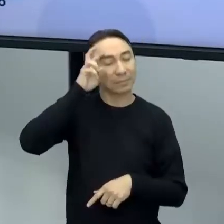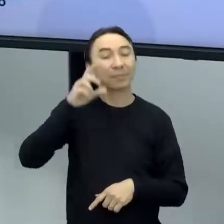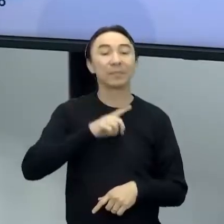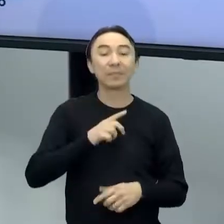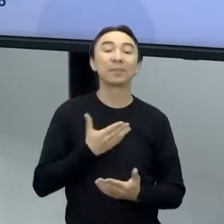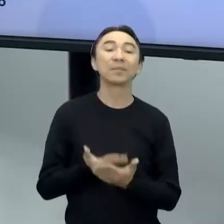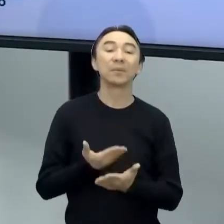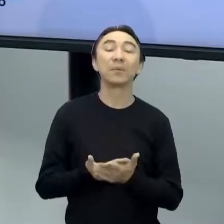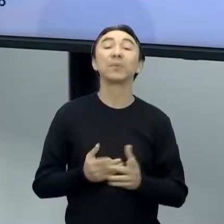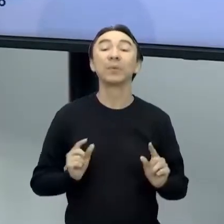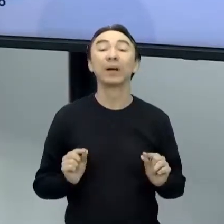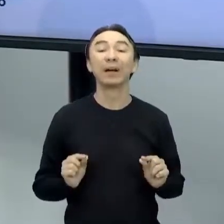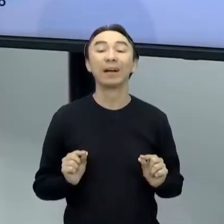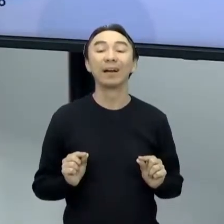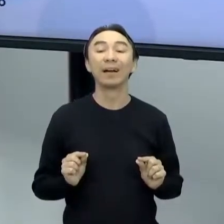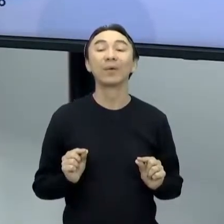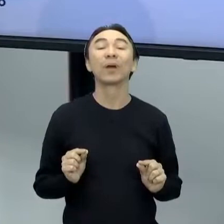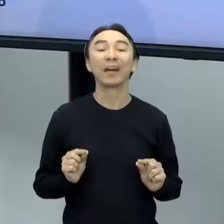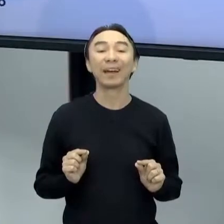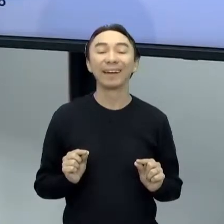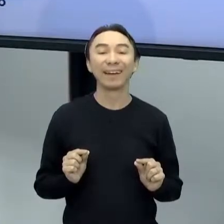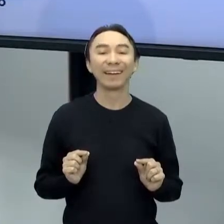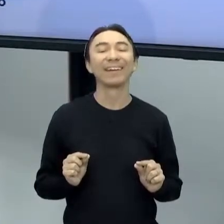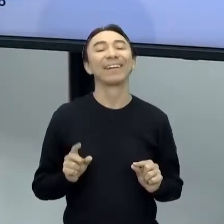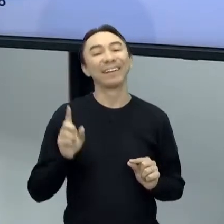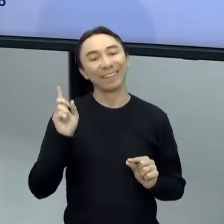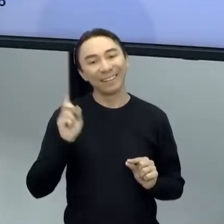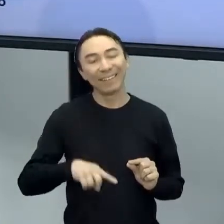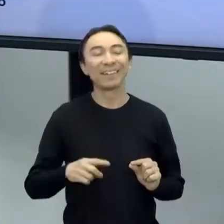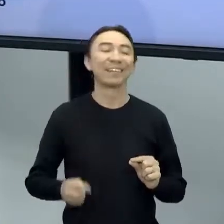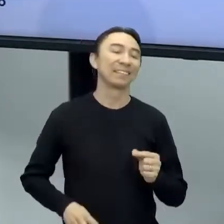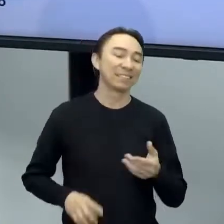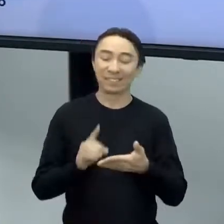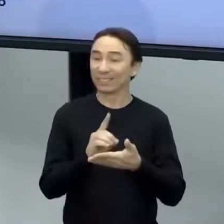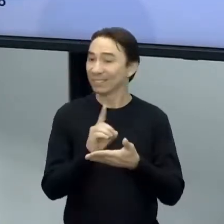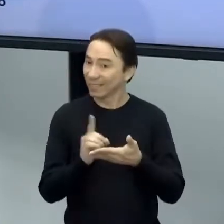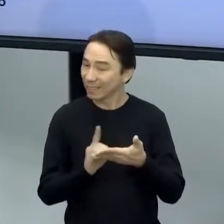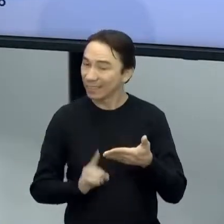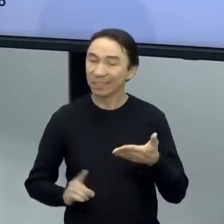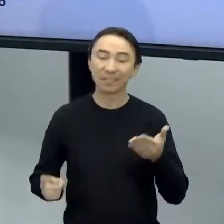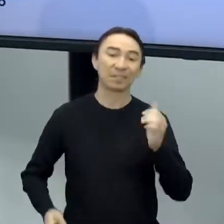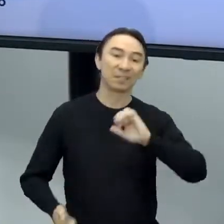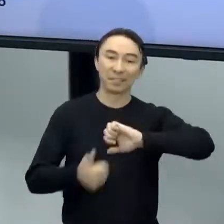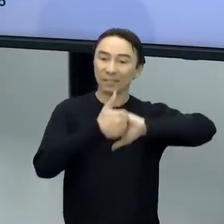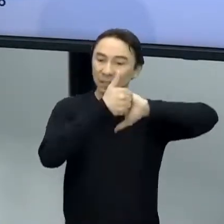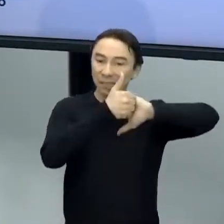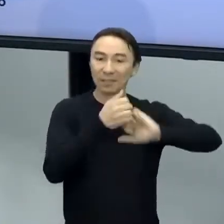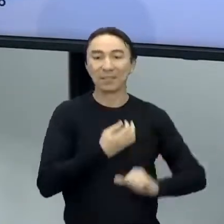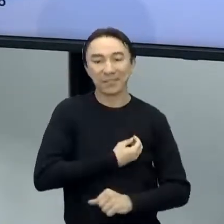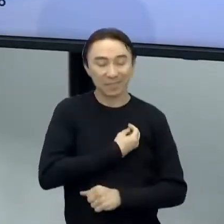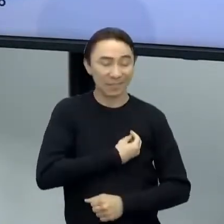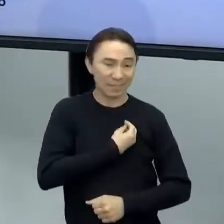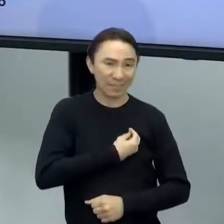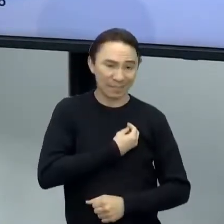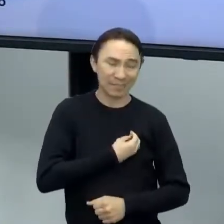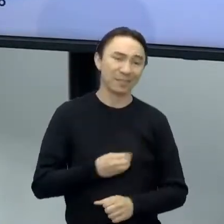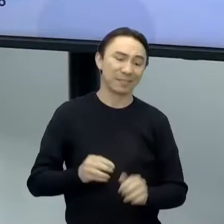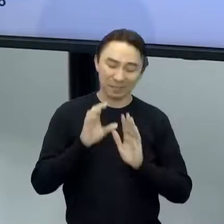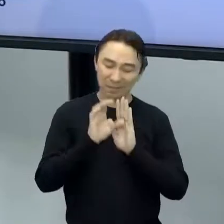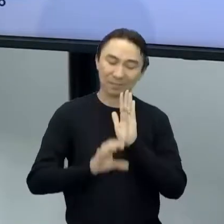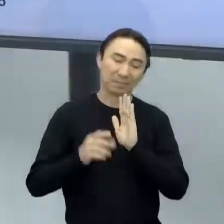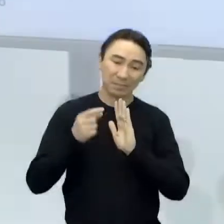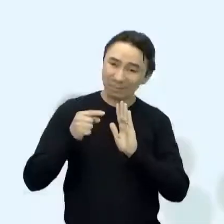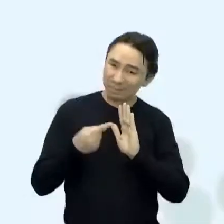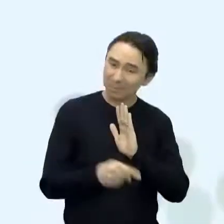quê? Do quê? Isso mesmo, design na qualidade de vida, este aprofundamento maravilhoso que